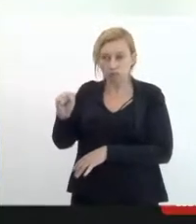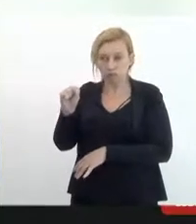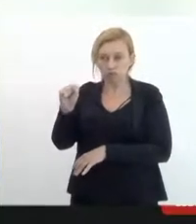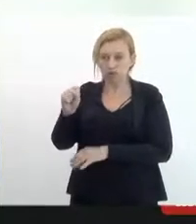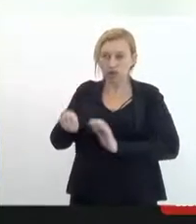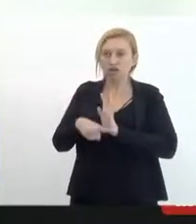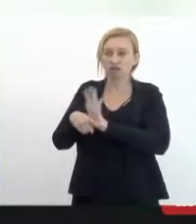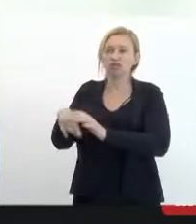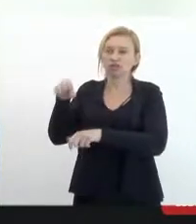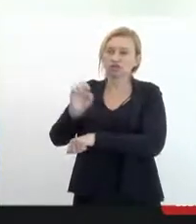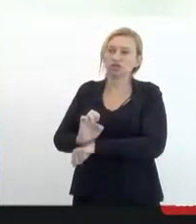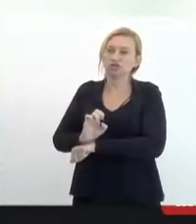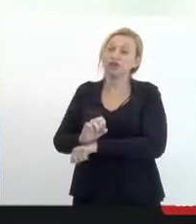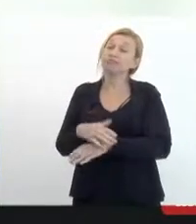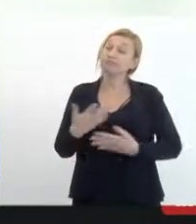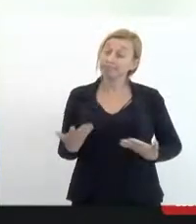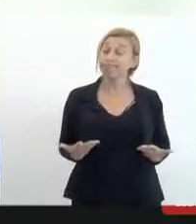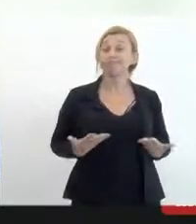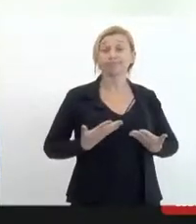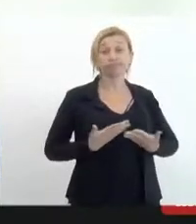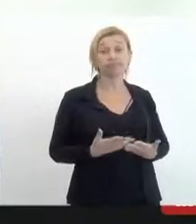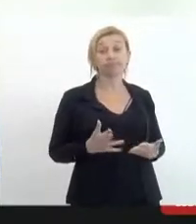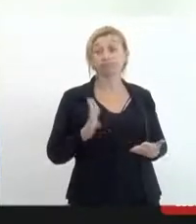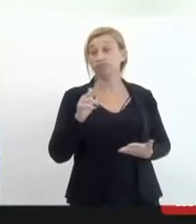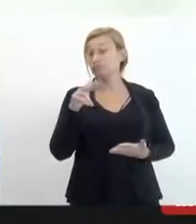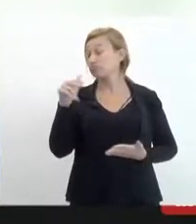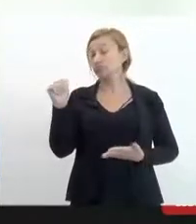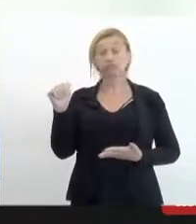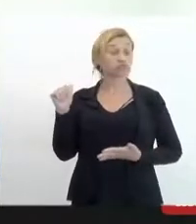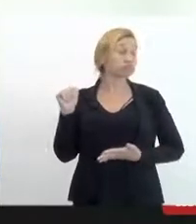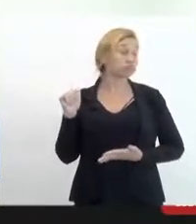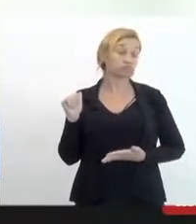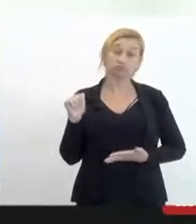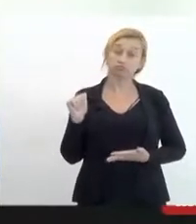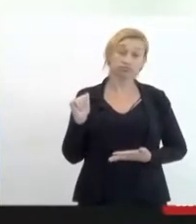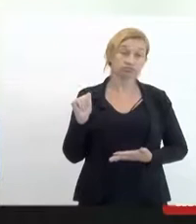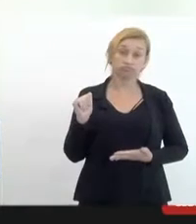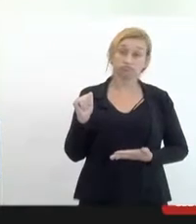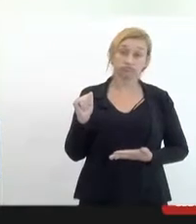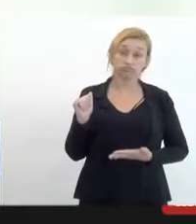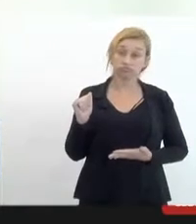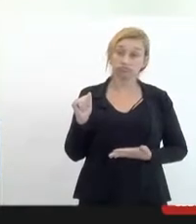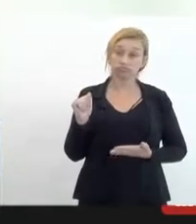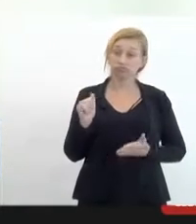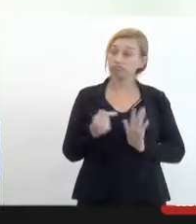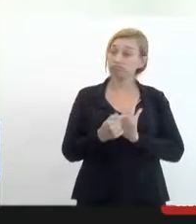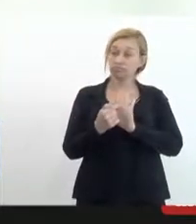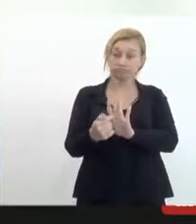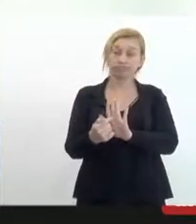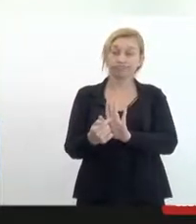1,8 a favor do Estado, e não mais 3. Isso também jamais foi revelado